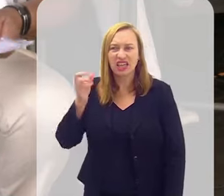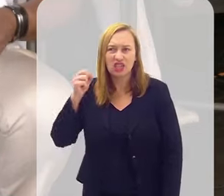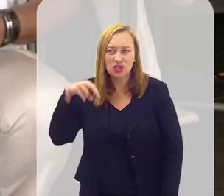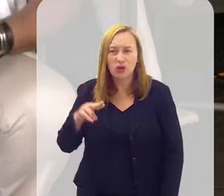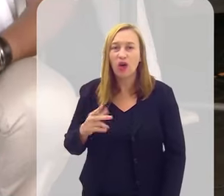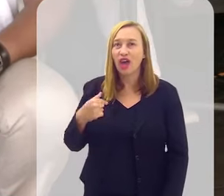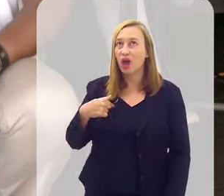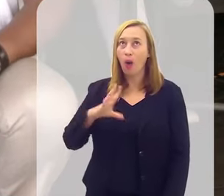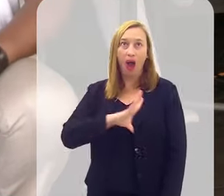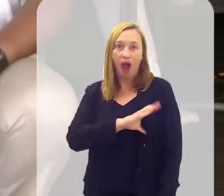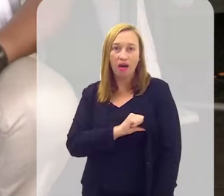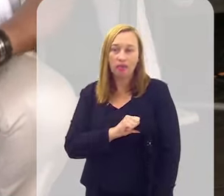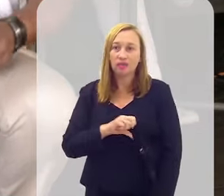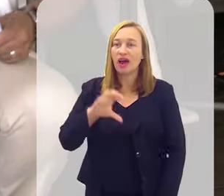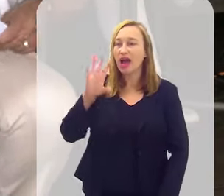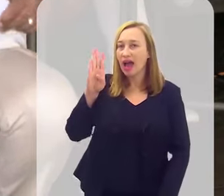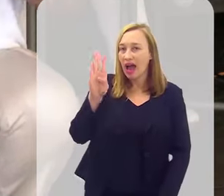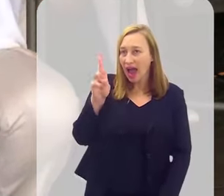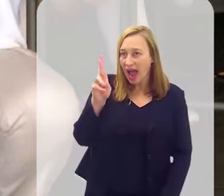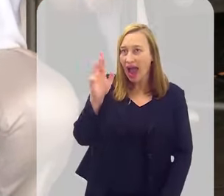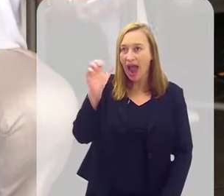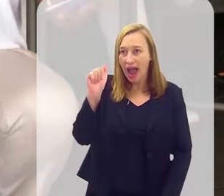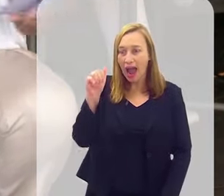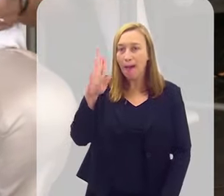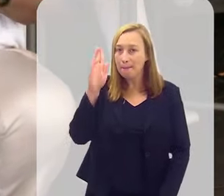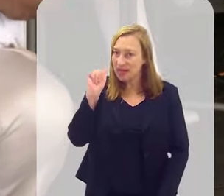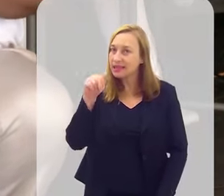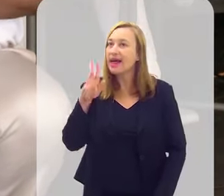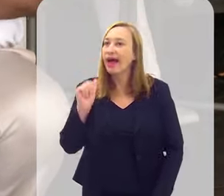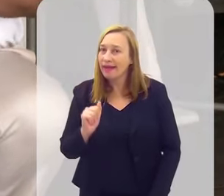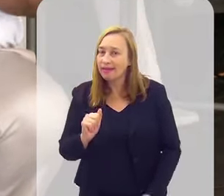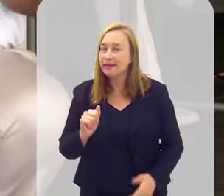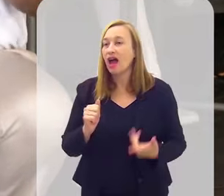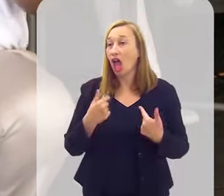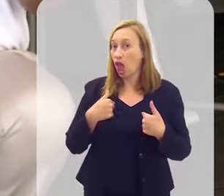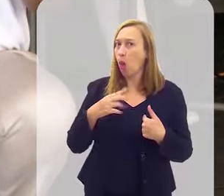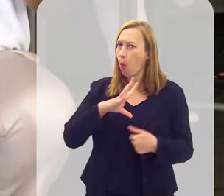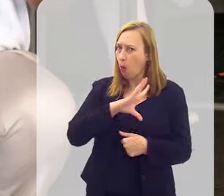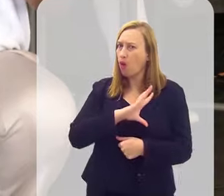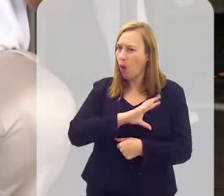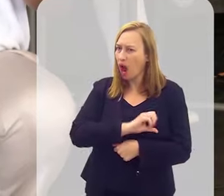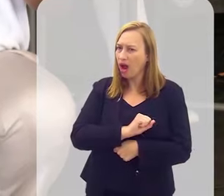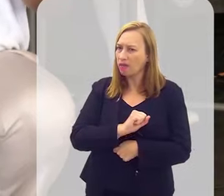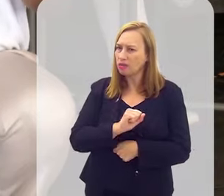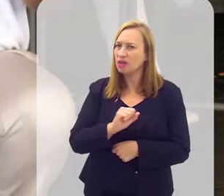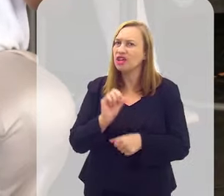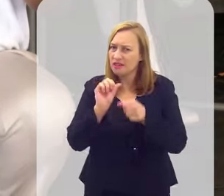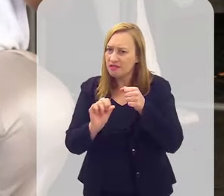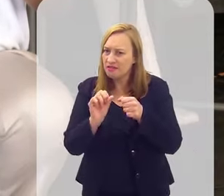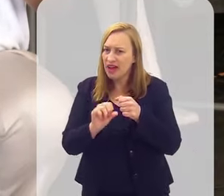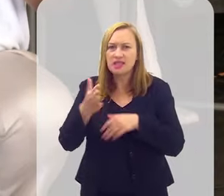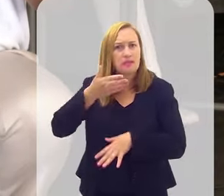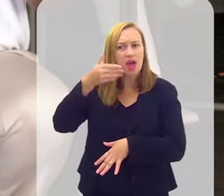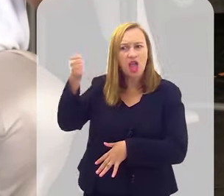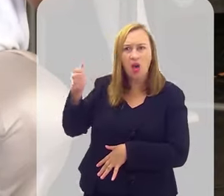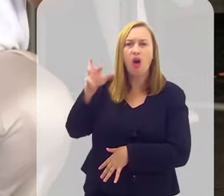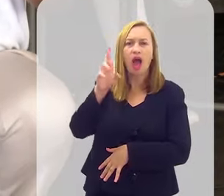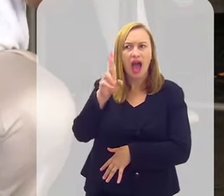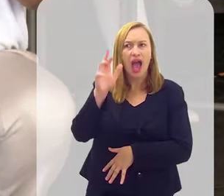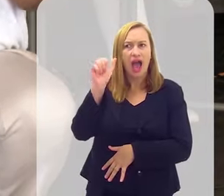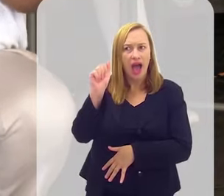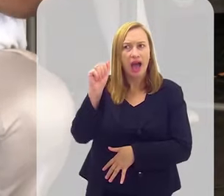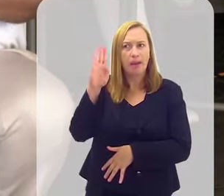rabanada né mas é gostoso mesmo eu e faço eu acho que eu faço uma das melhores abanadas de todo o